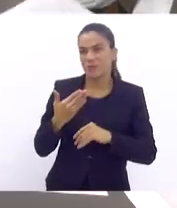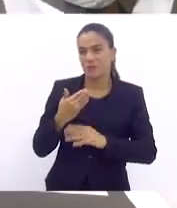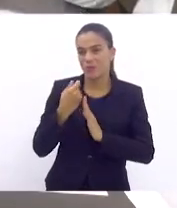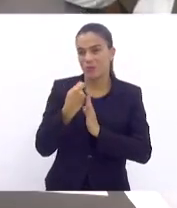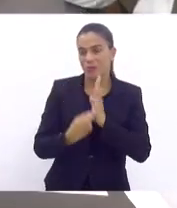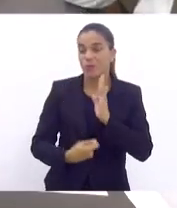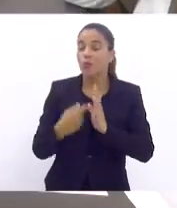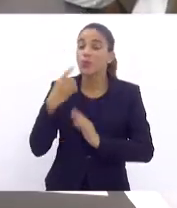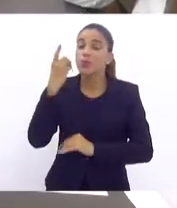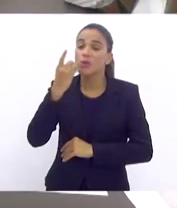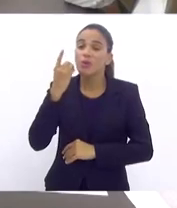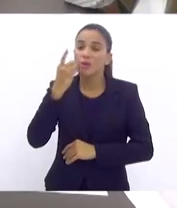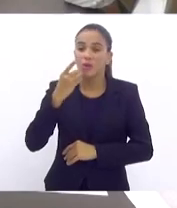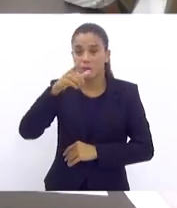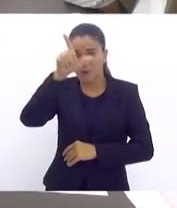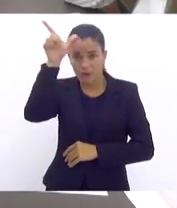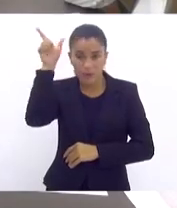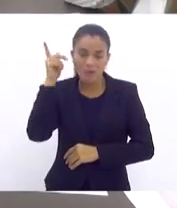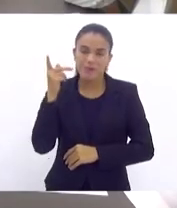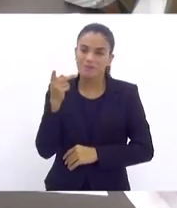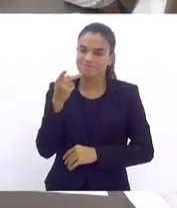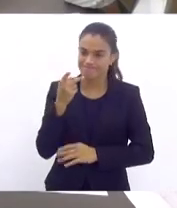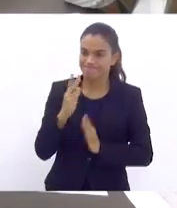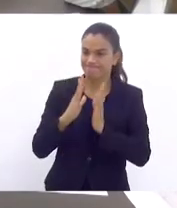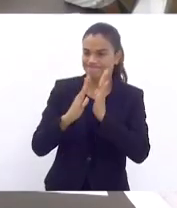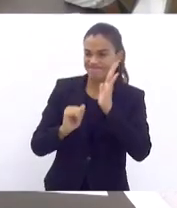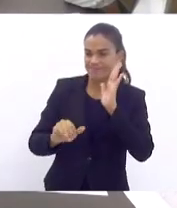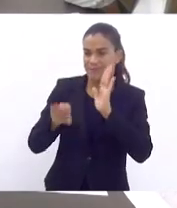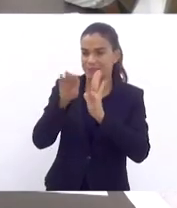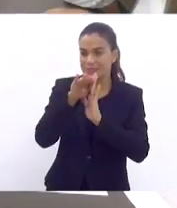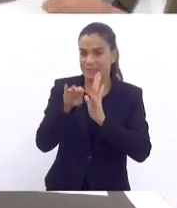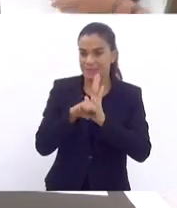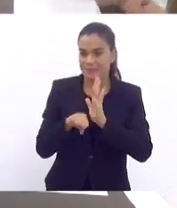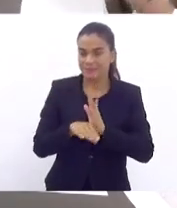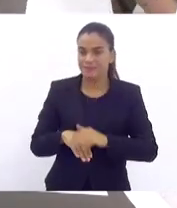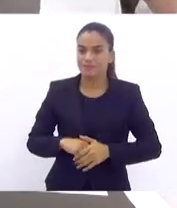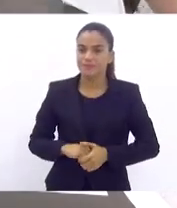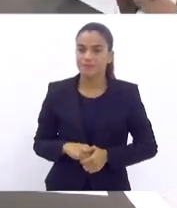do deputado Tá ok retirado de pau